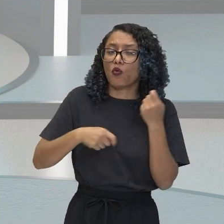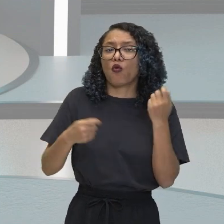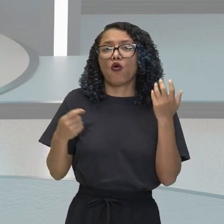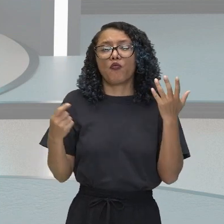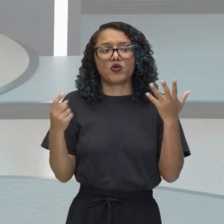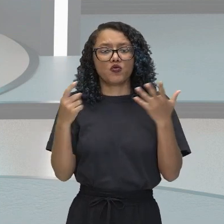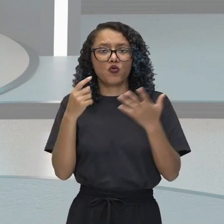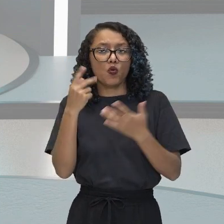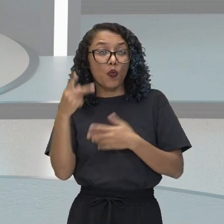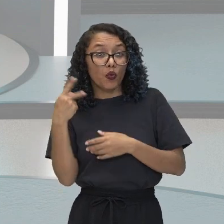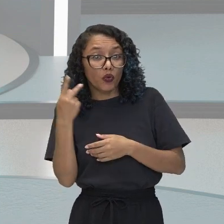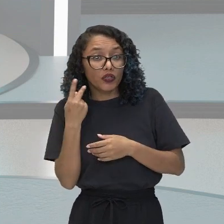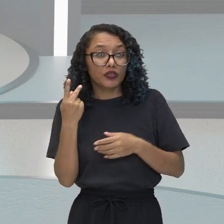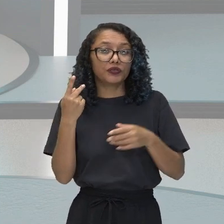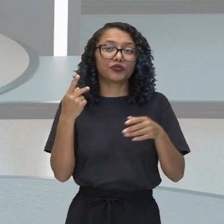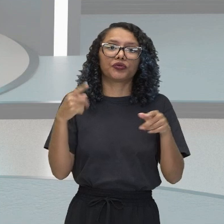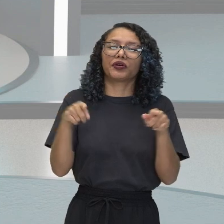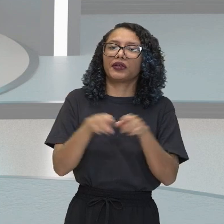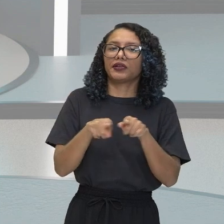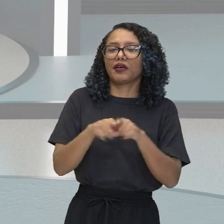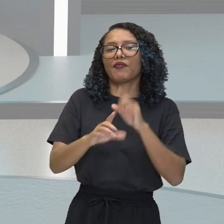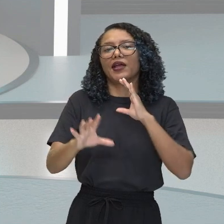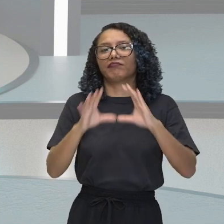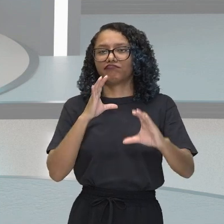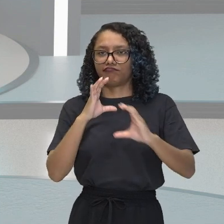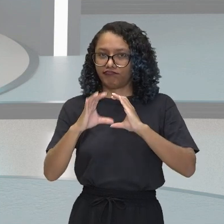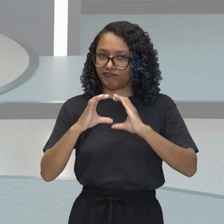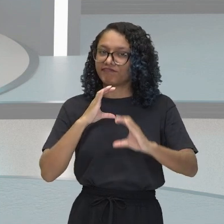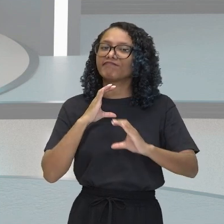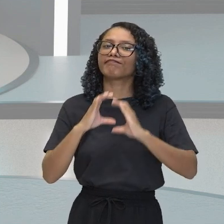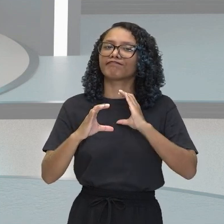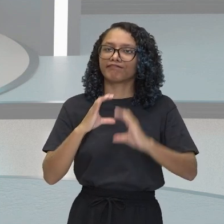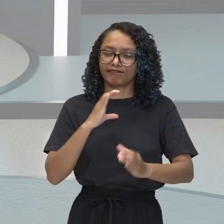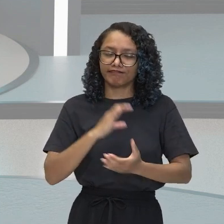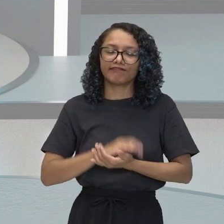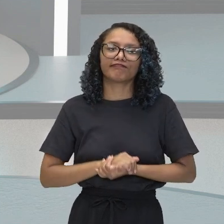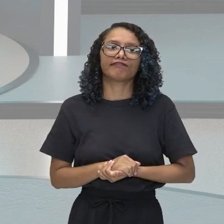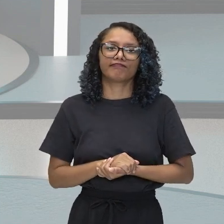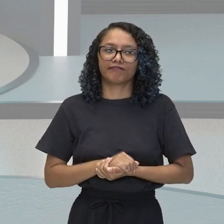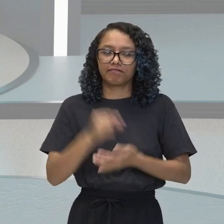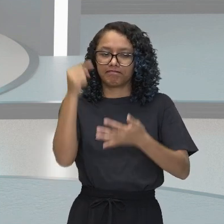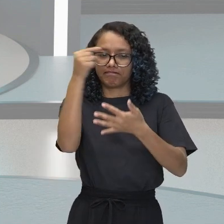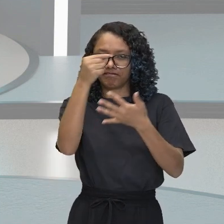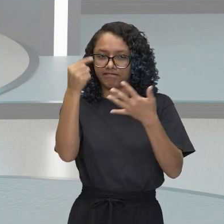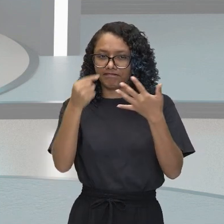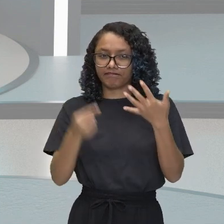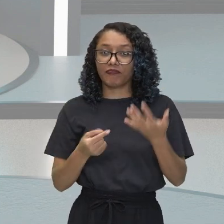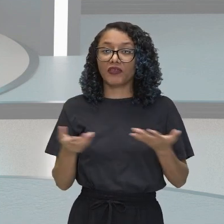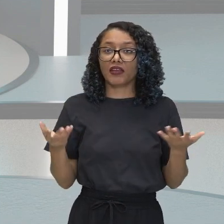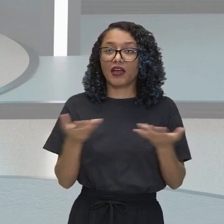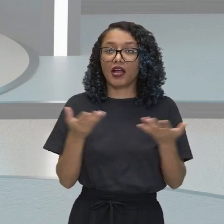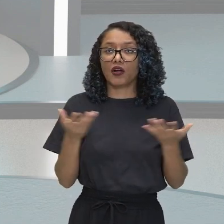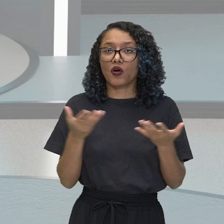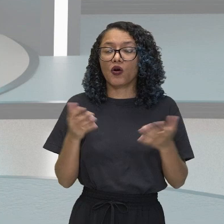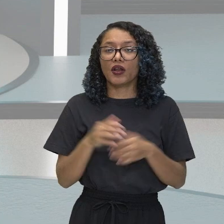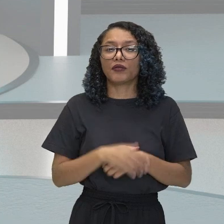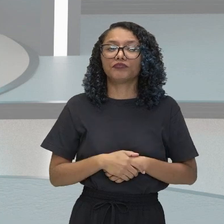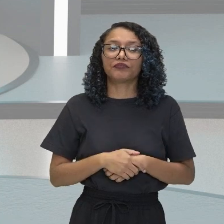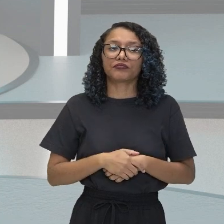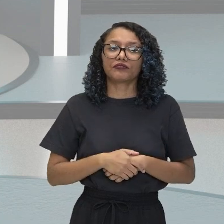do político e do comunicativo. Vamos hoje dar ênfase primeiro para